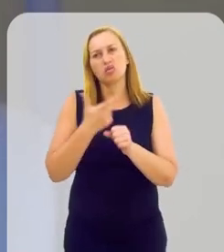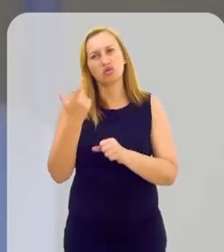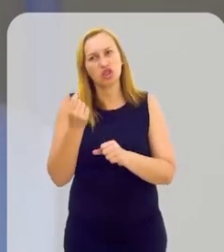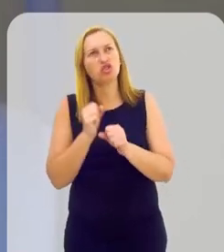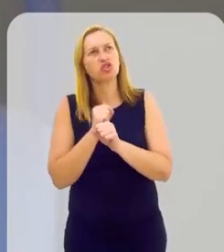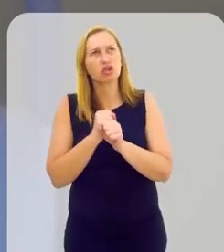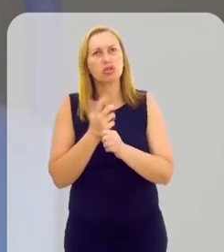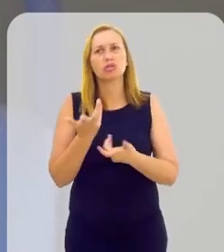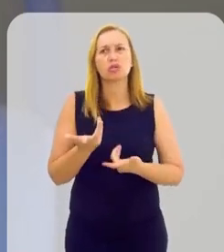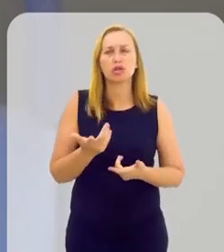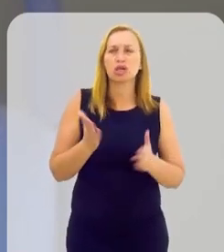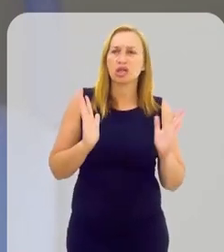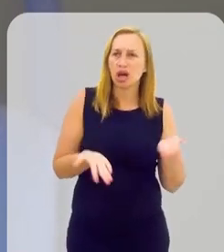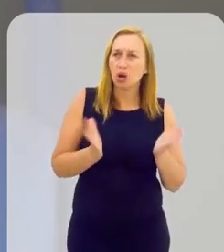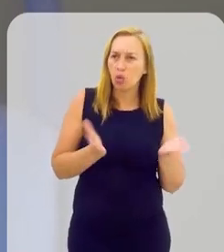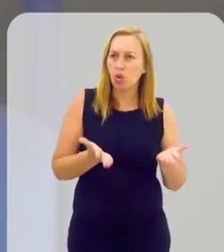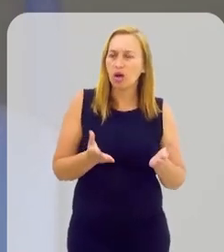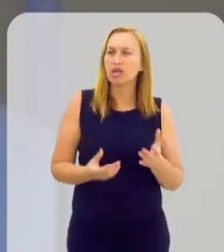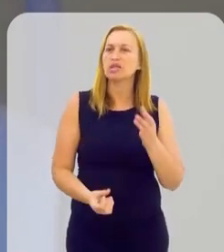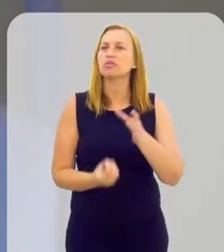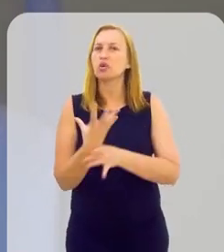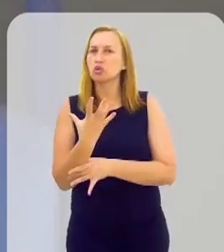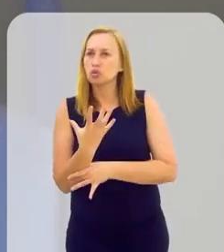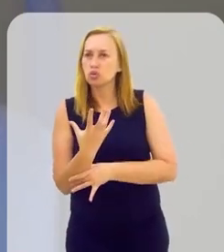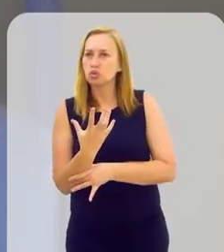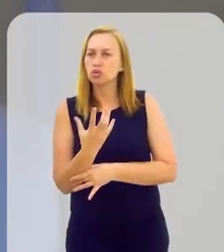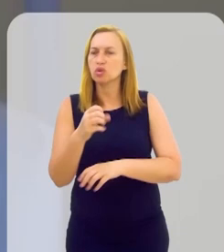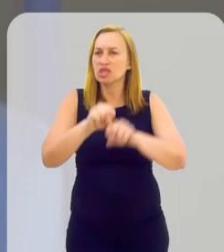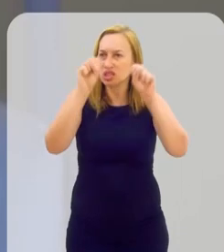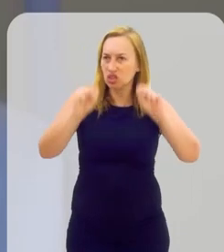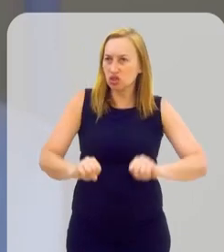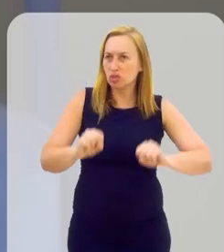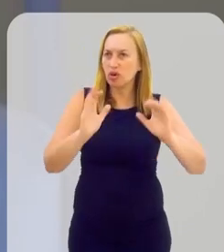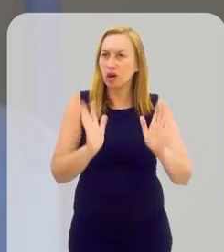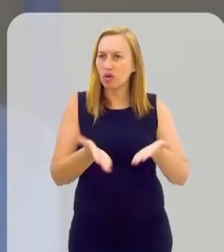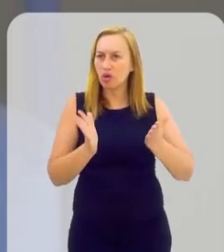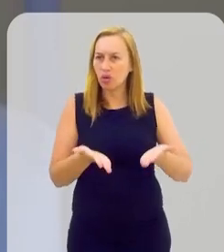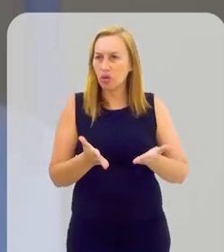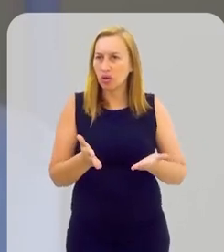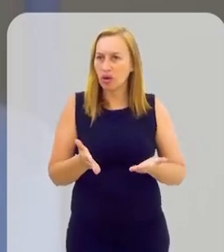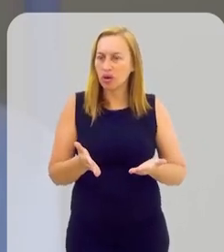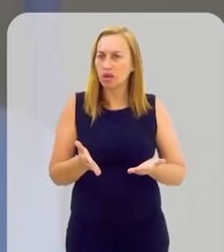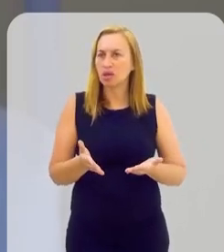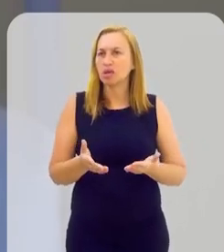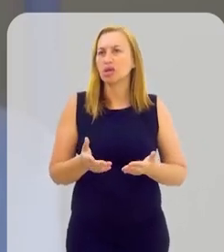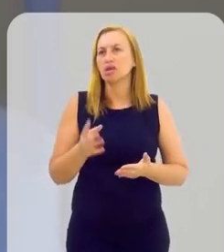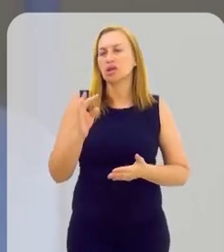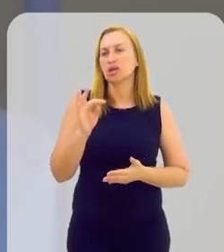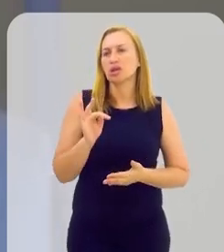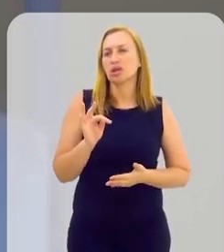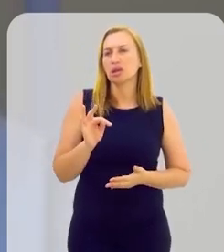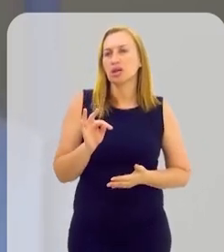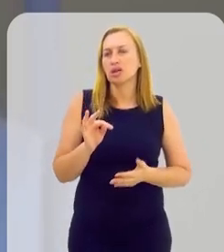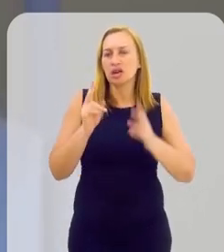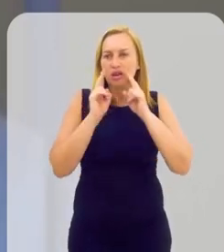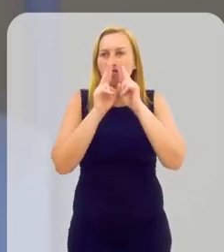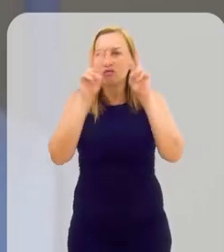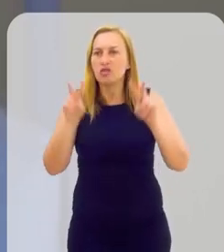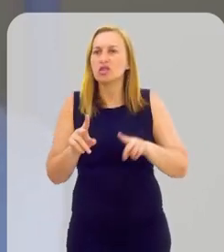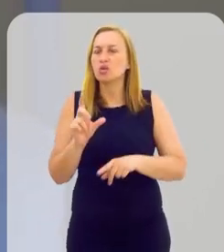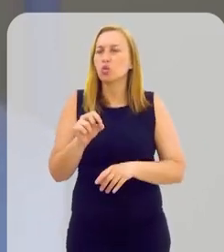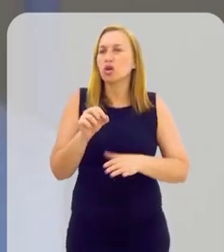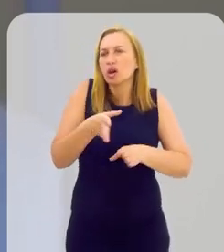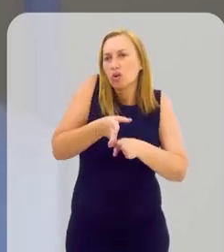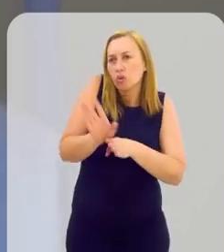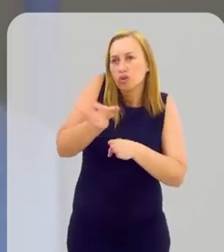mais de 10 anos, 15 anos atrás, e agora, esse ano, esse produto, essa sistemática foi transformado no chamado